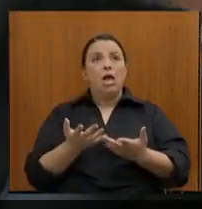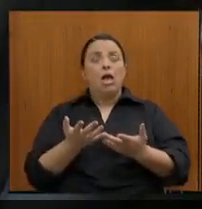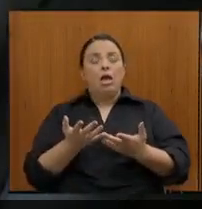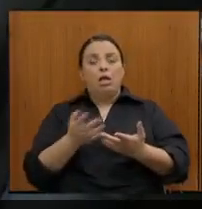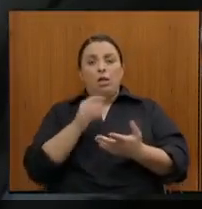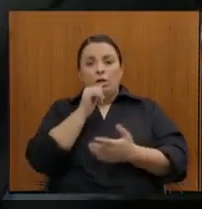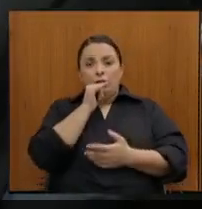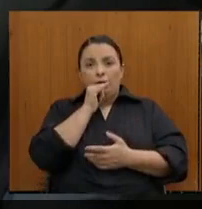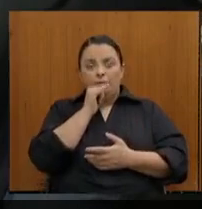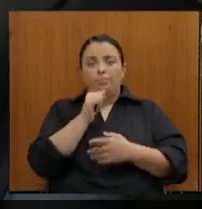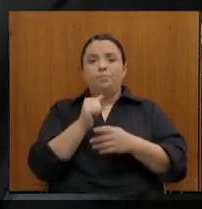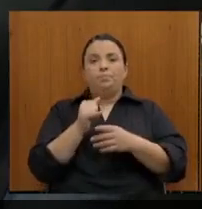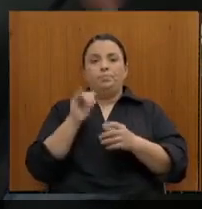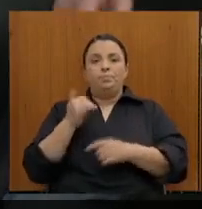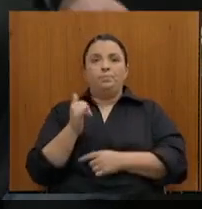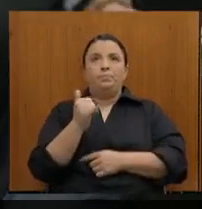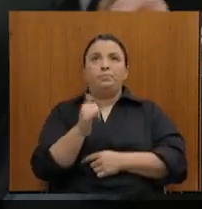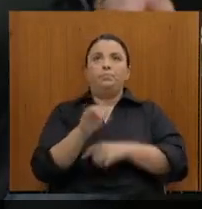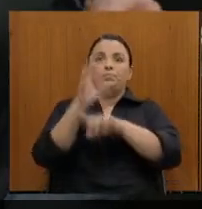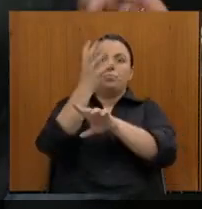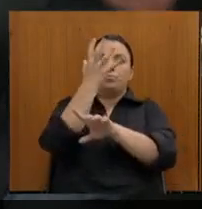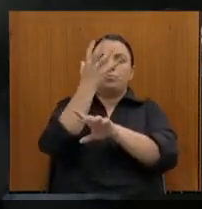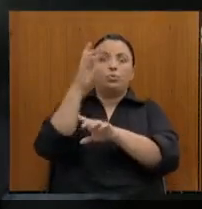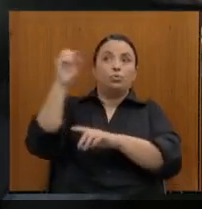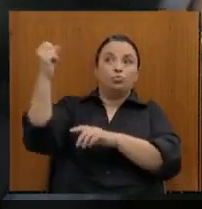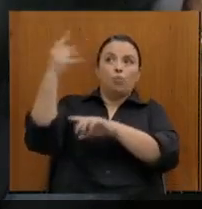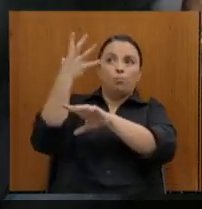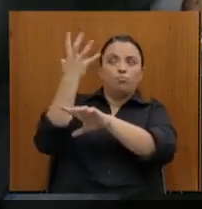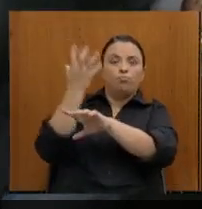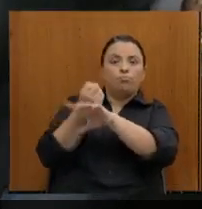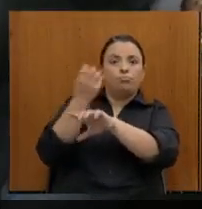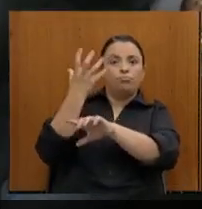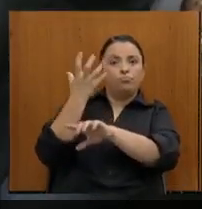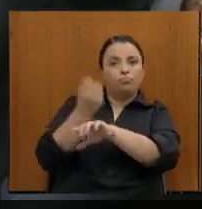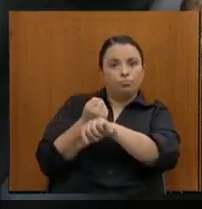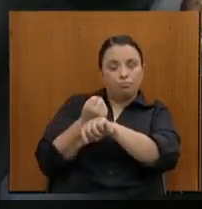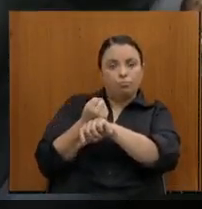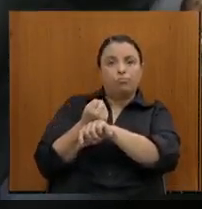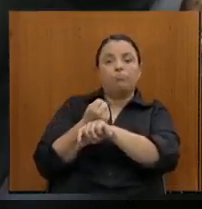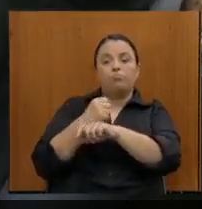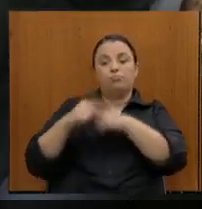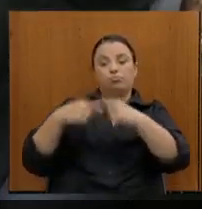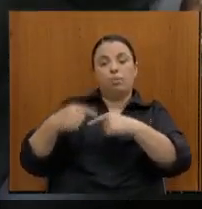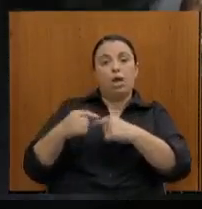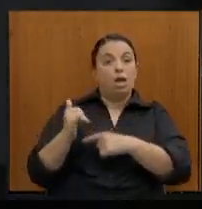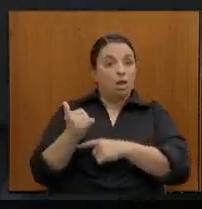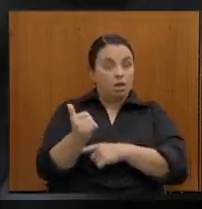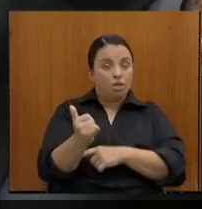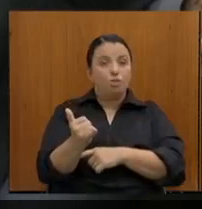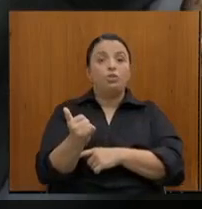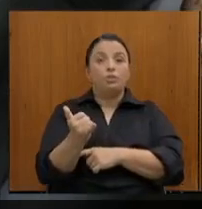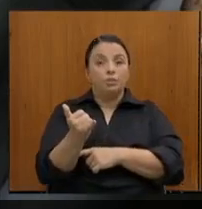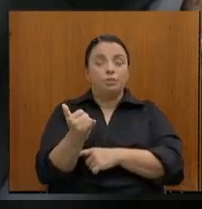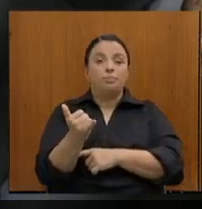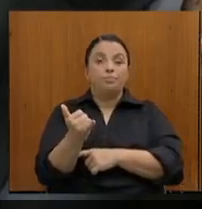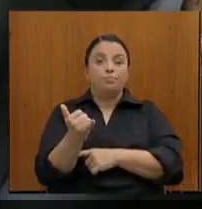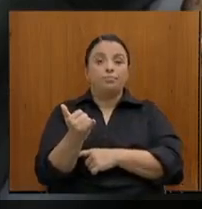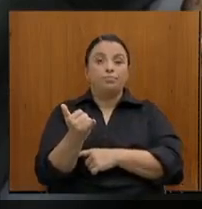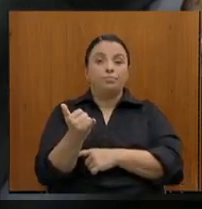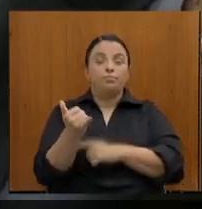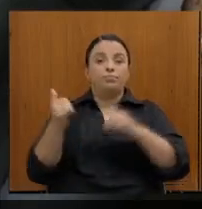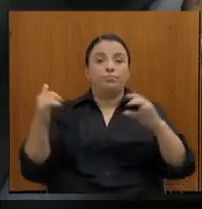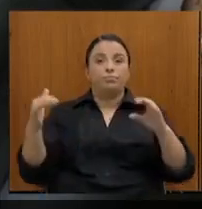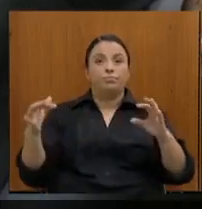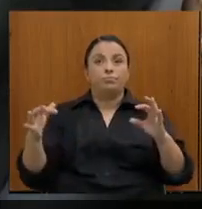literalmente conquistado Seu Lugar ao Sol aliado já conciliado aliada